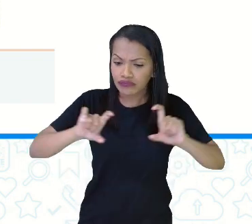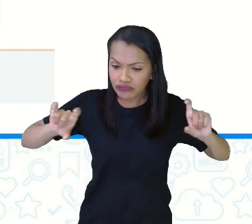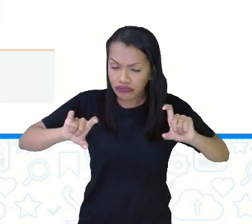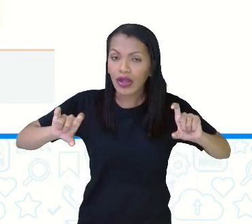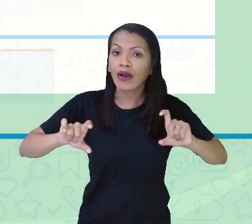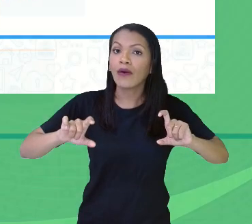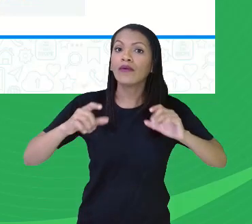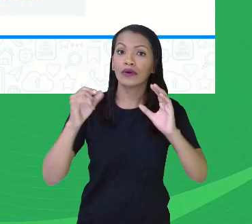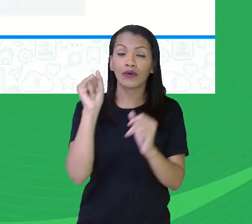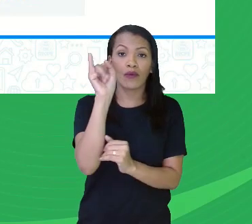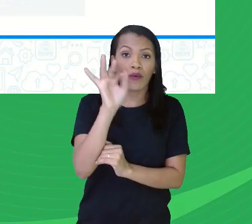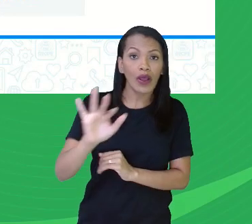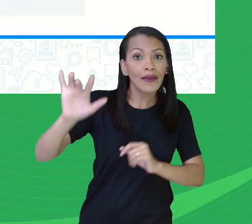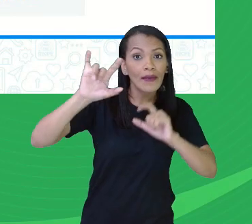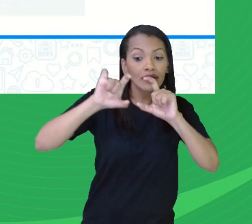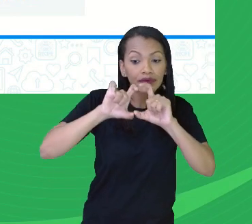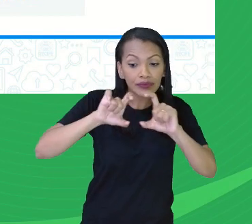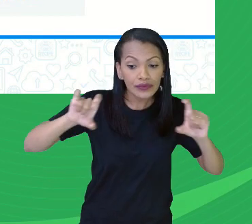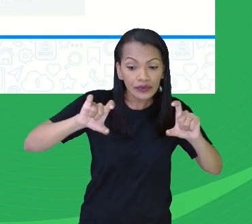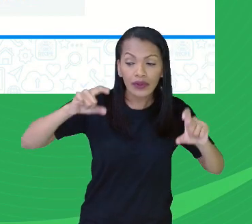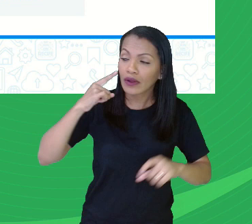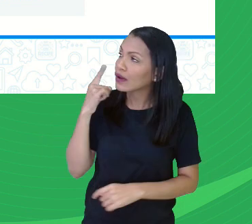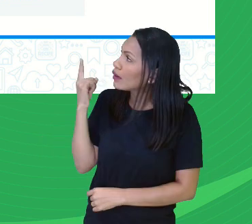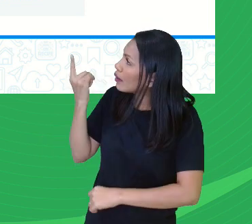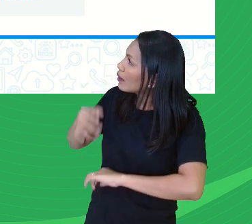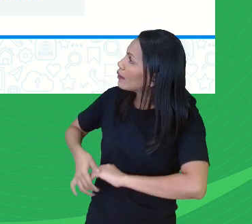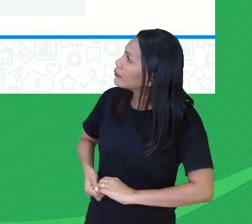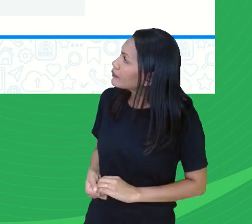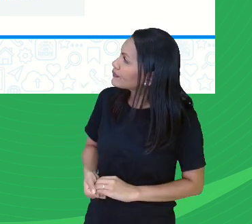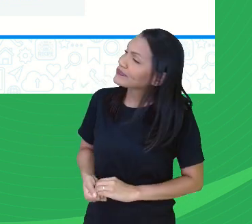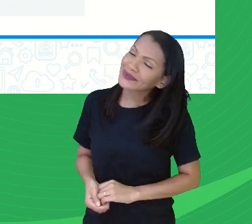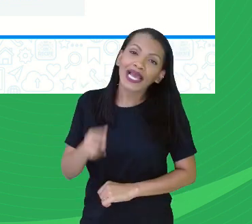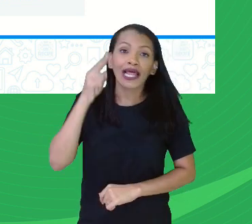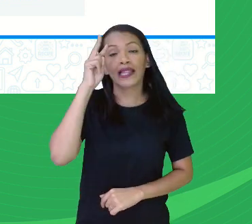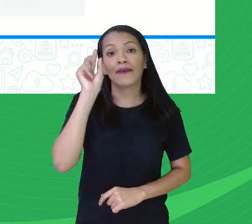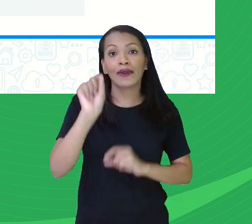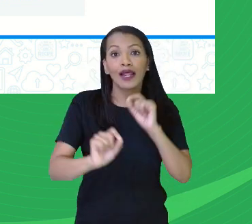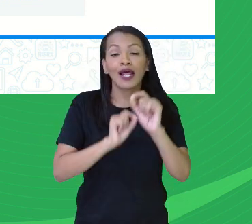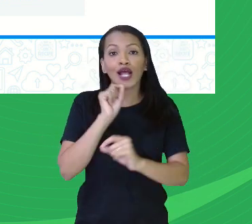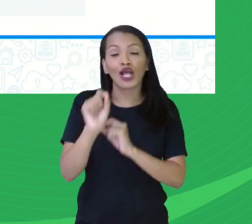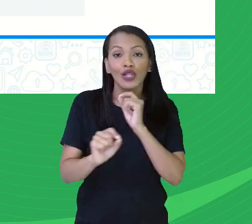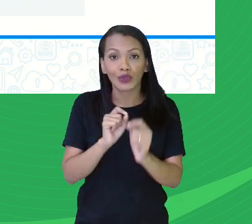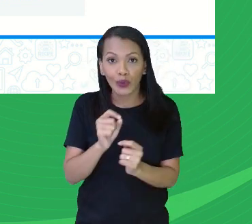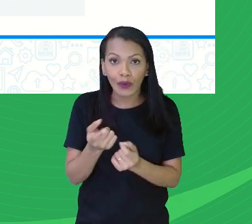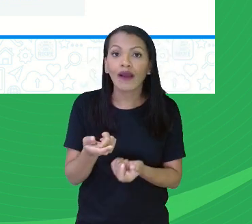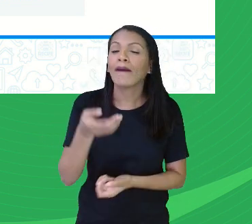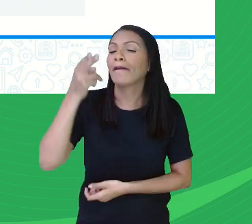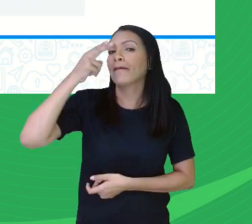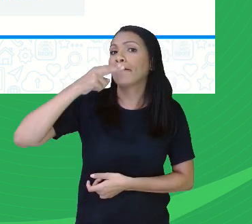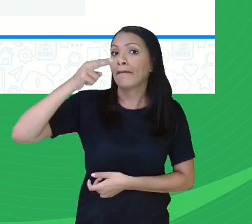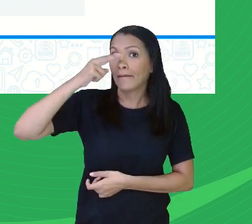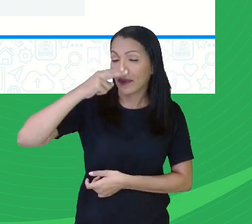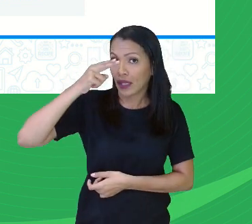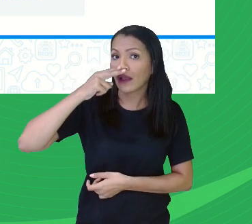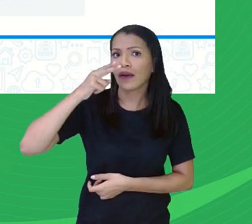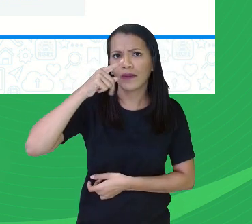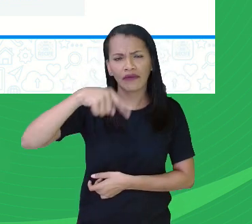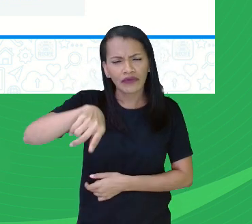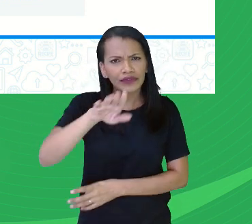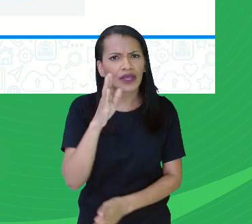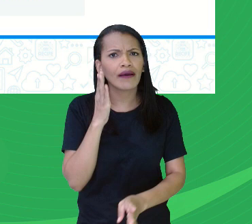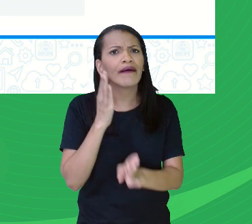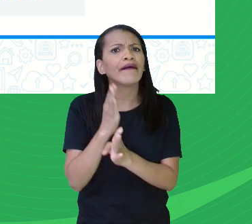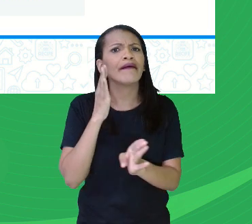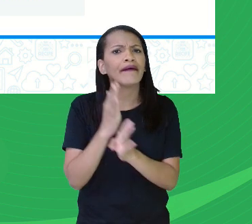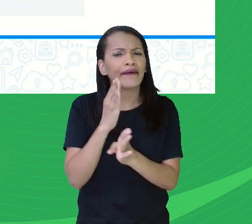Lembra que eu falei do título da notícia? Lembrando que isso aí, essa reportagem, desse mesmo jeitinho, você vai encontrar